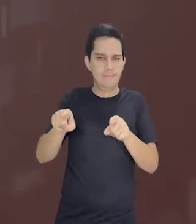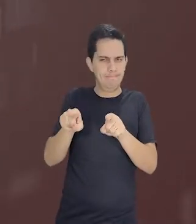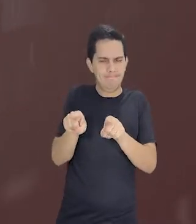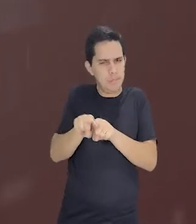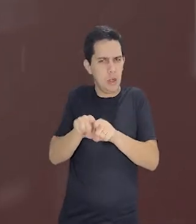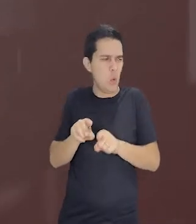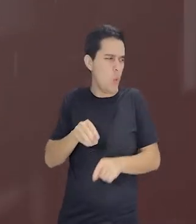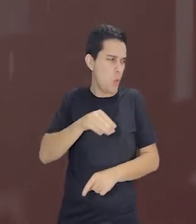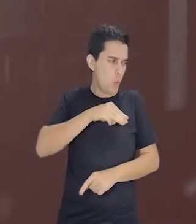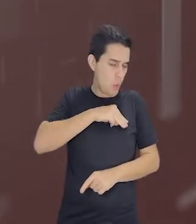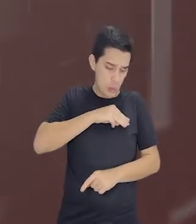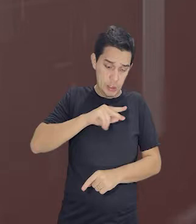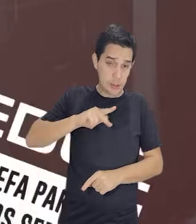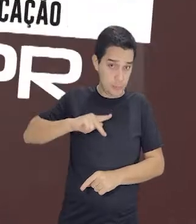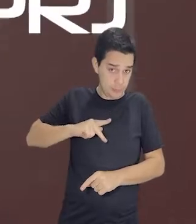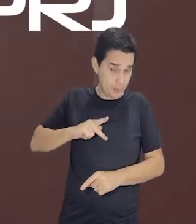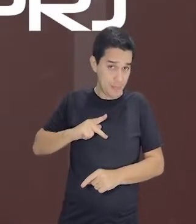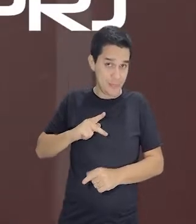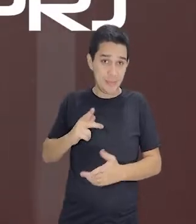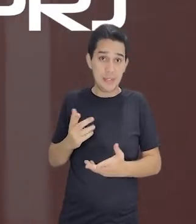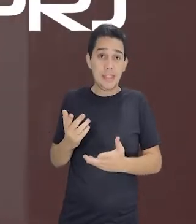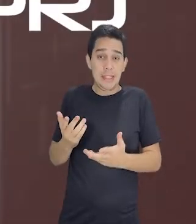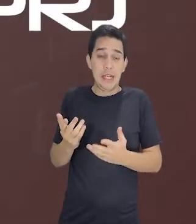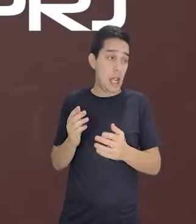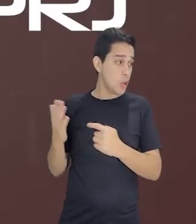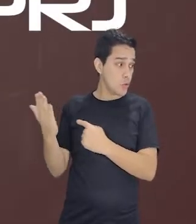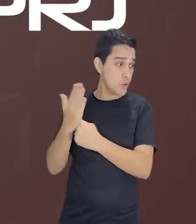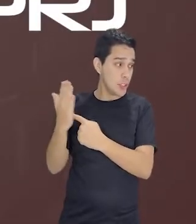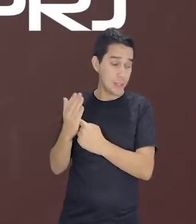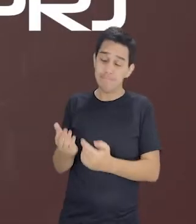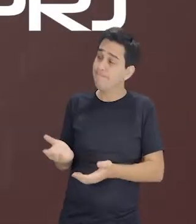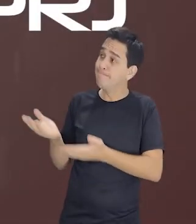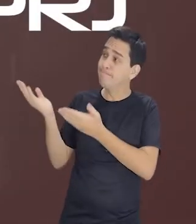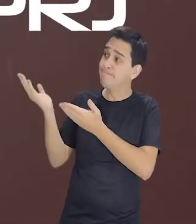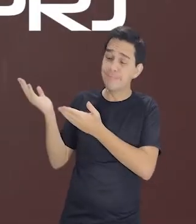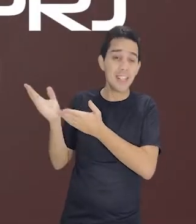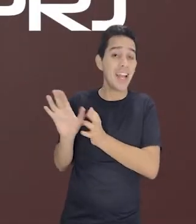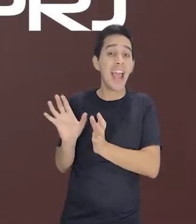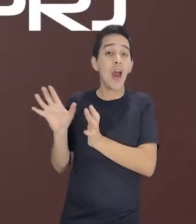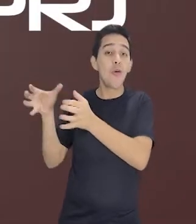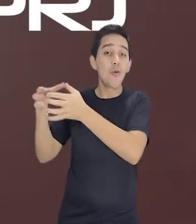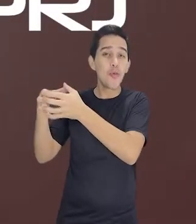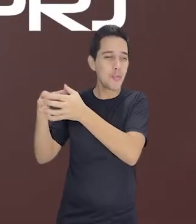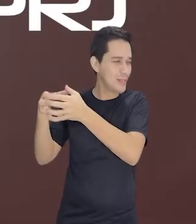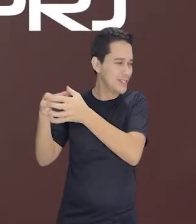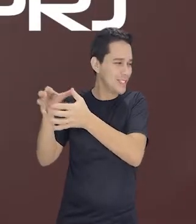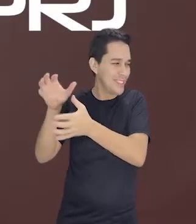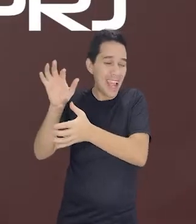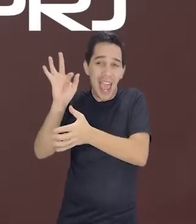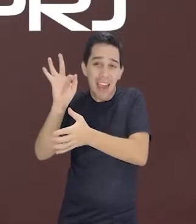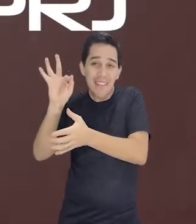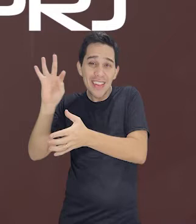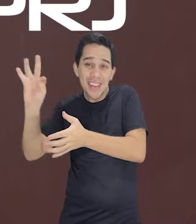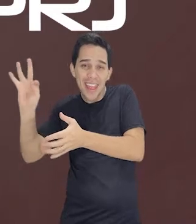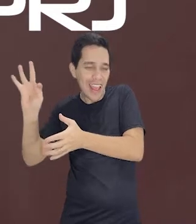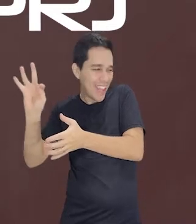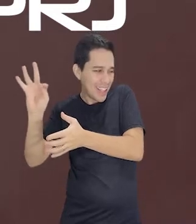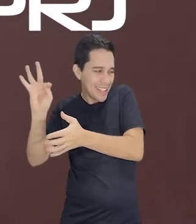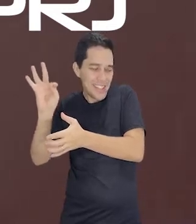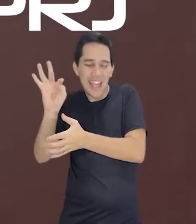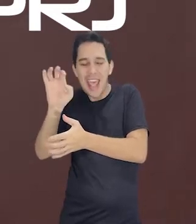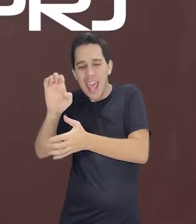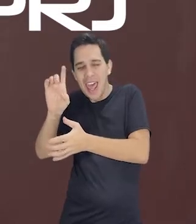o auxílio da Força Tarefa de Educação, que foi criada especialmente para monitorar